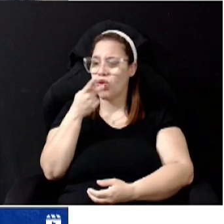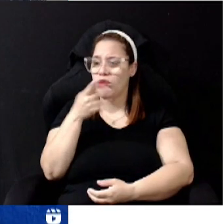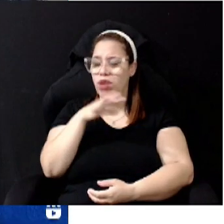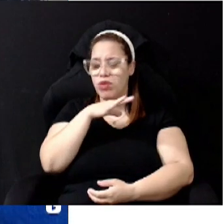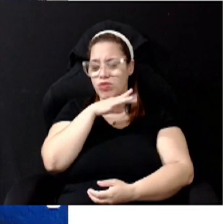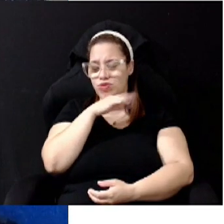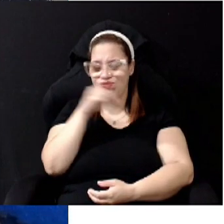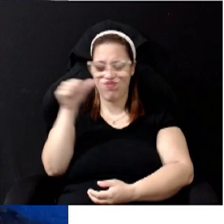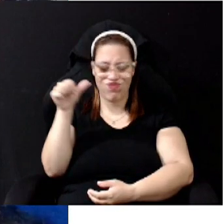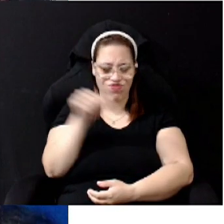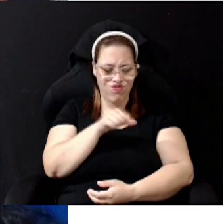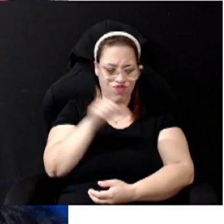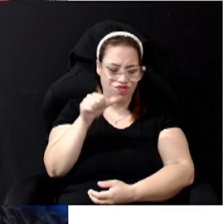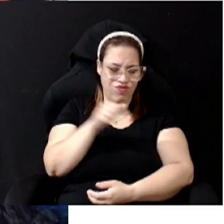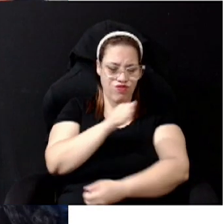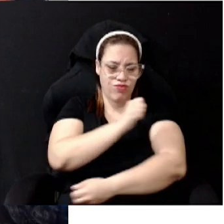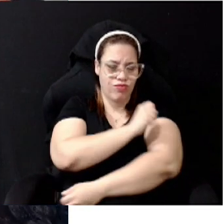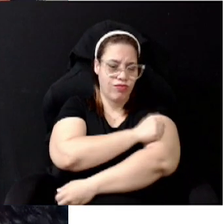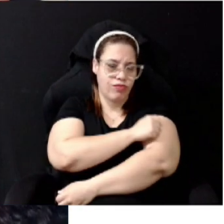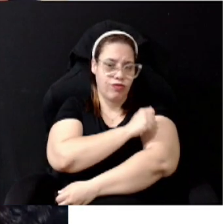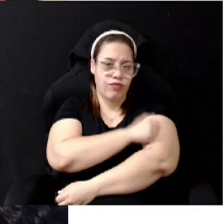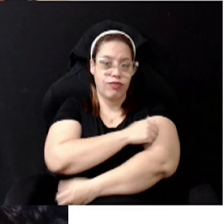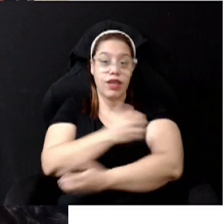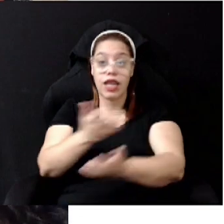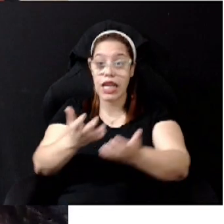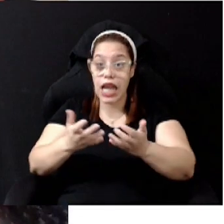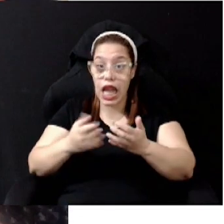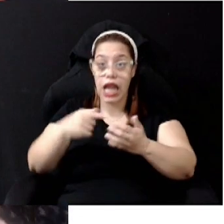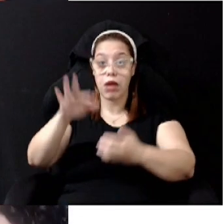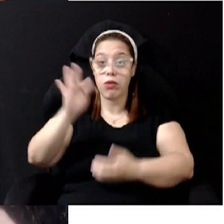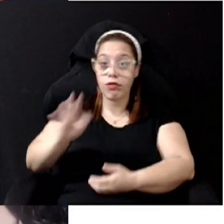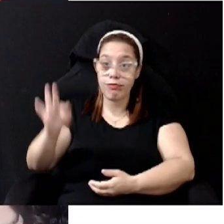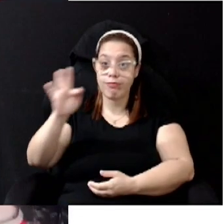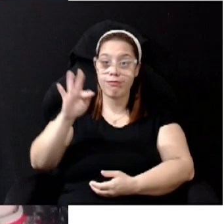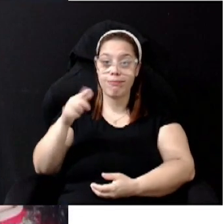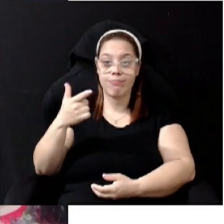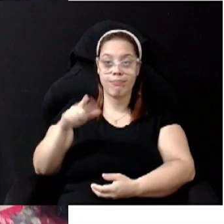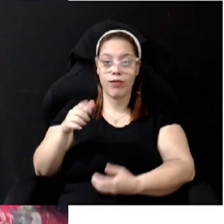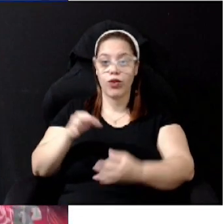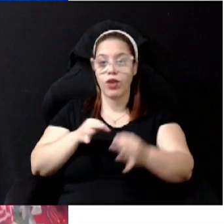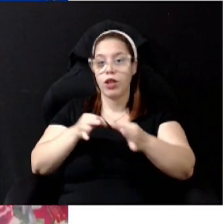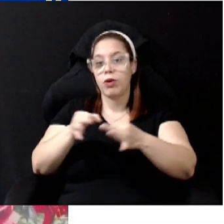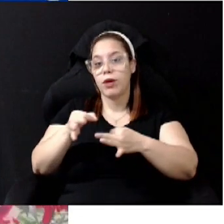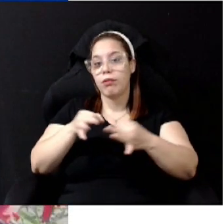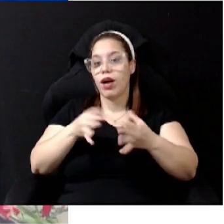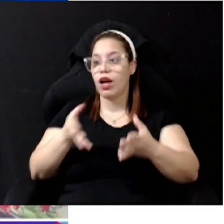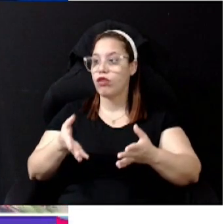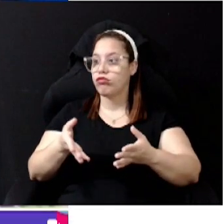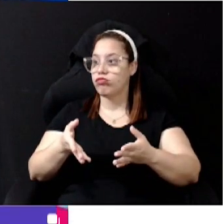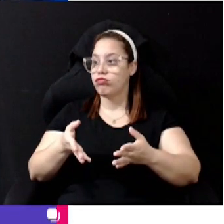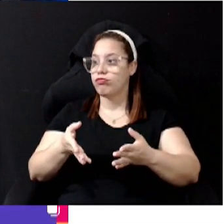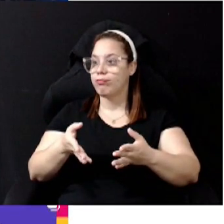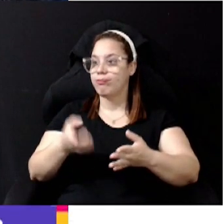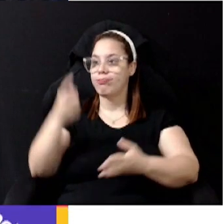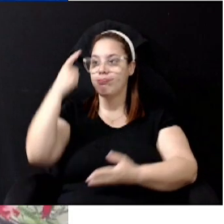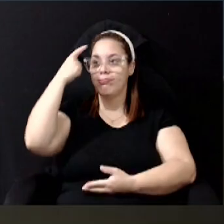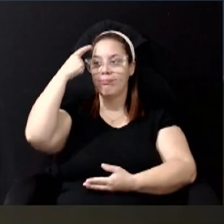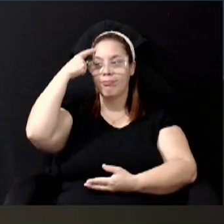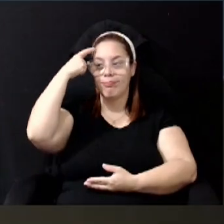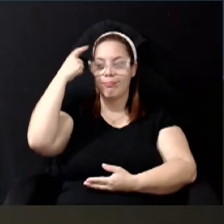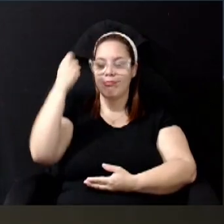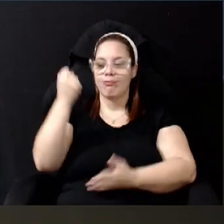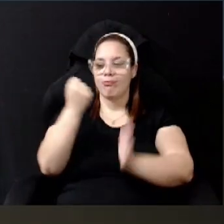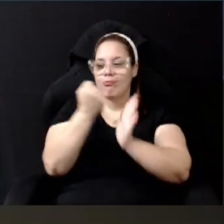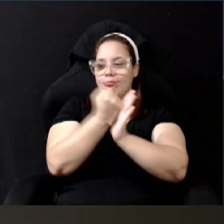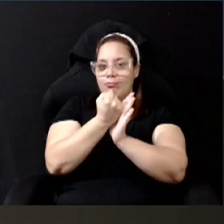aí esse aluno, ele quer ir para a faculdade, mas não tem preparo. E aí eu pensei numa marca e num formato